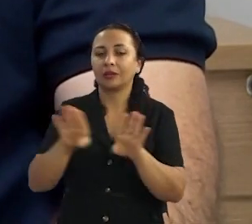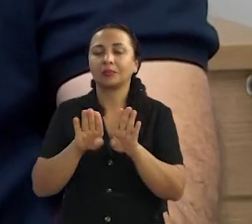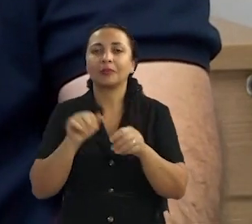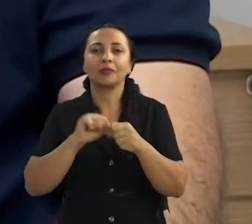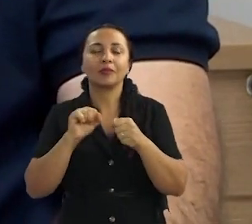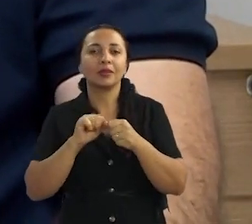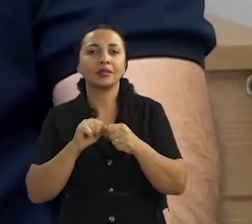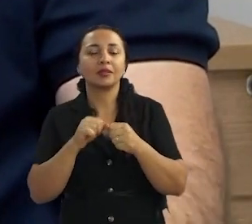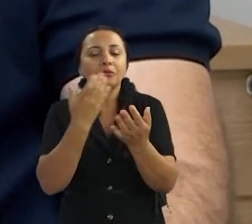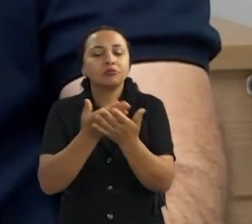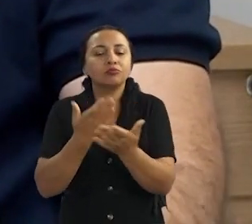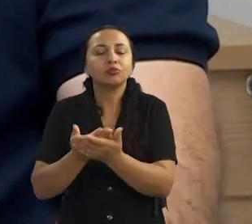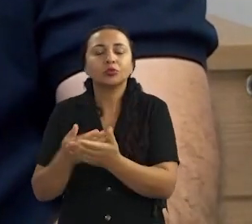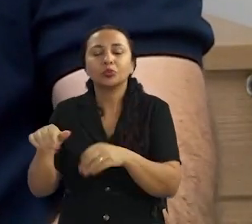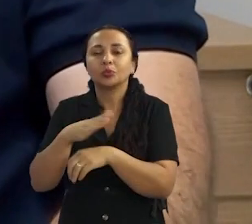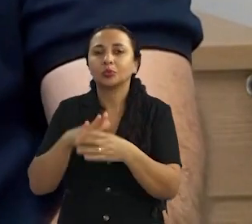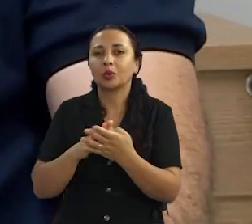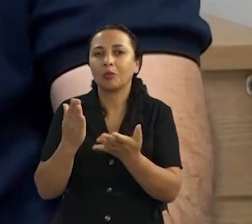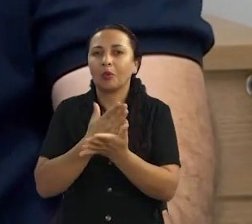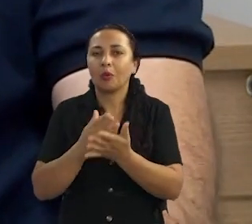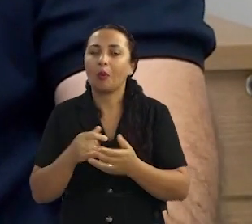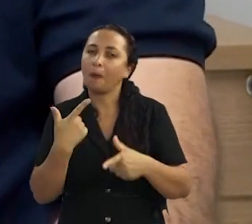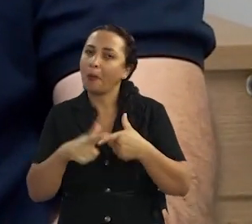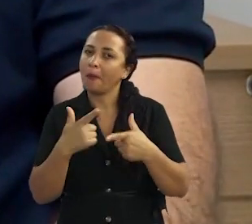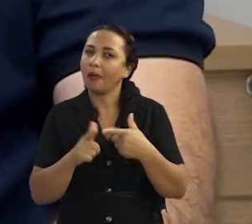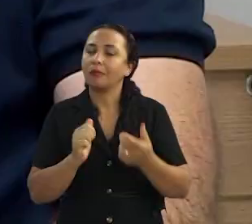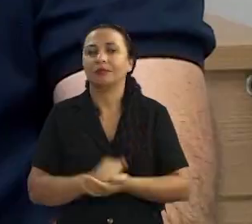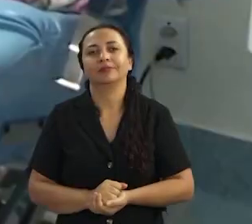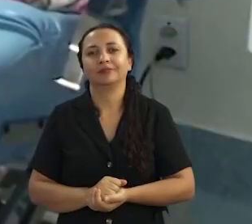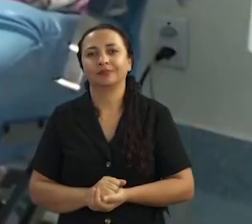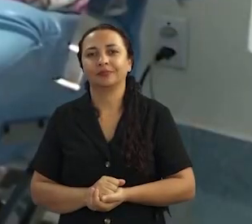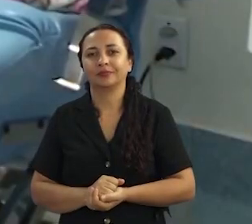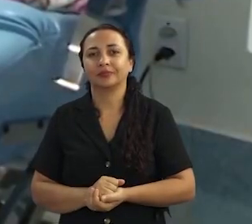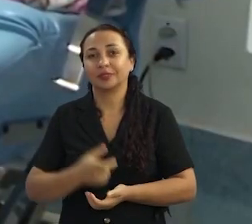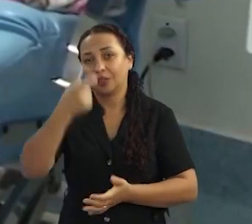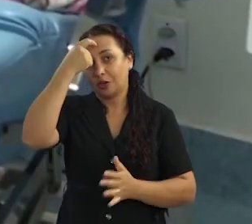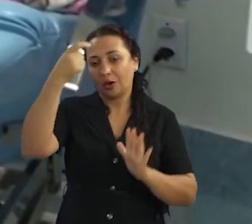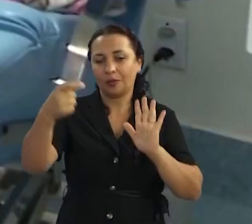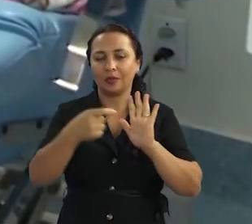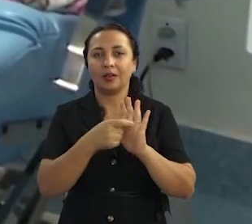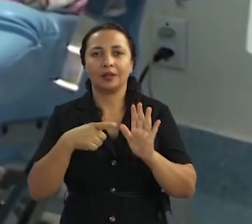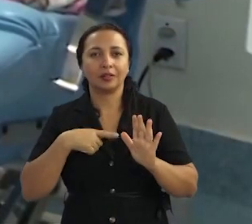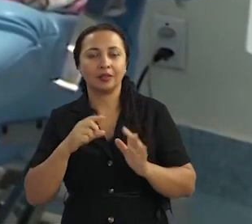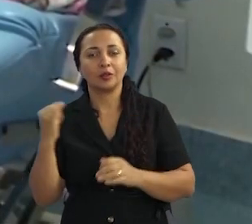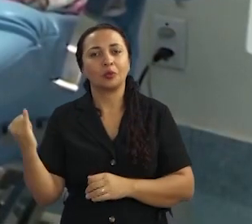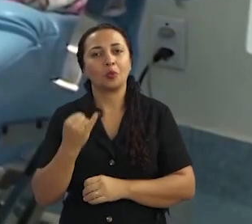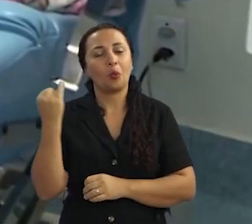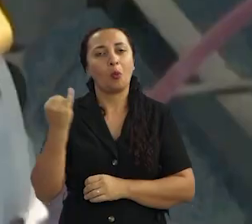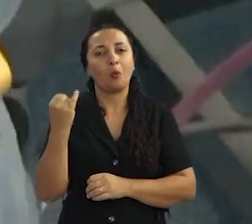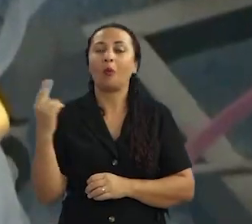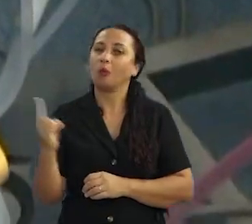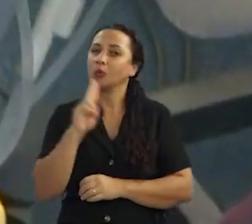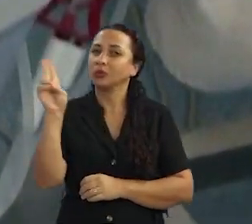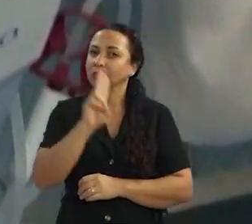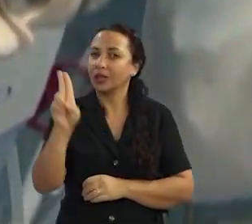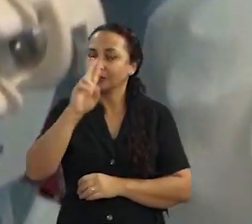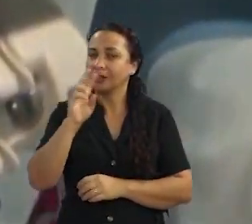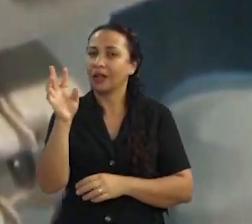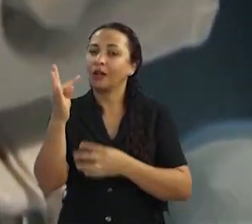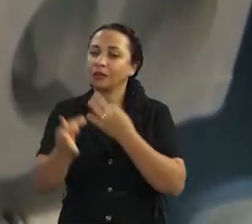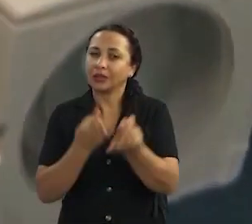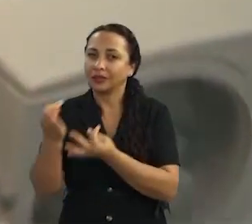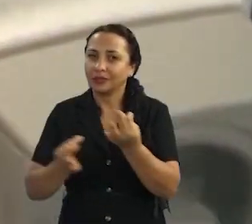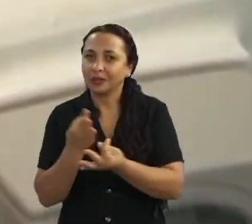realizar previsões a respeito de um determinado problema. A inteligência artificial tem sido utilizada no